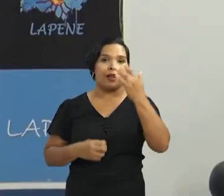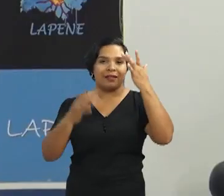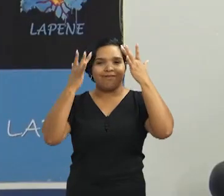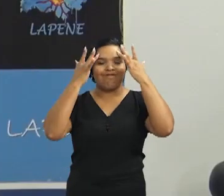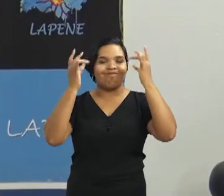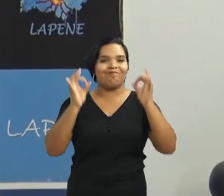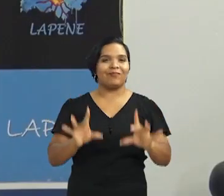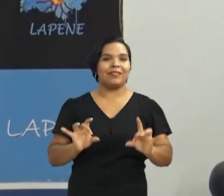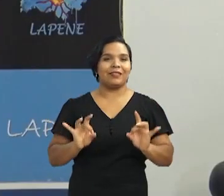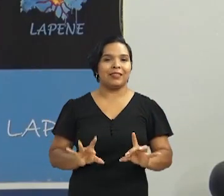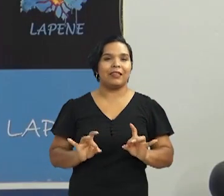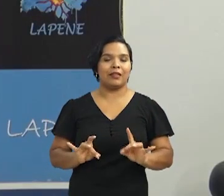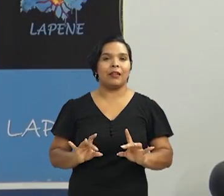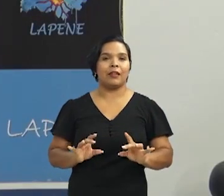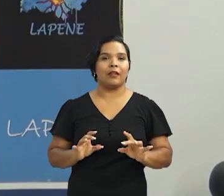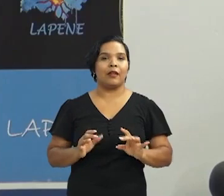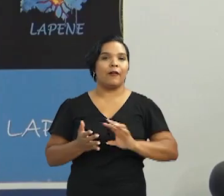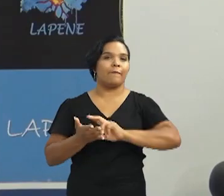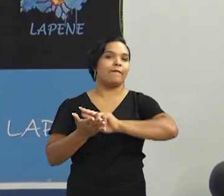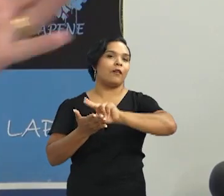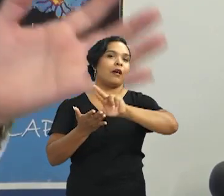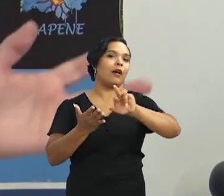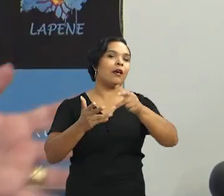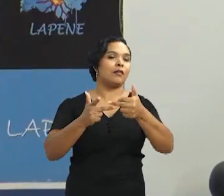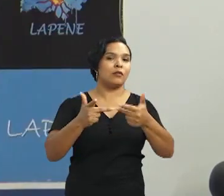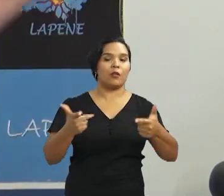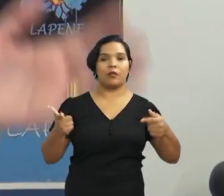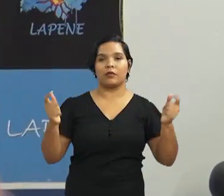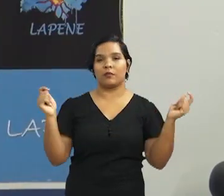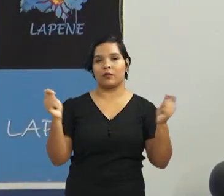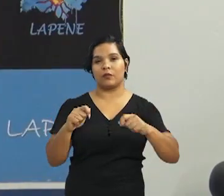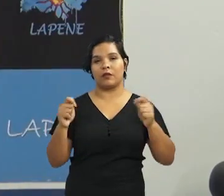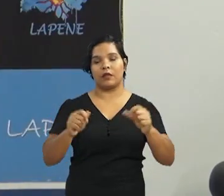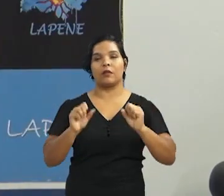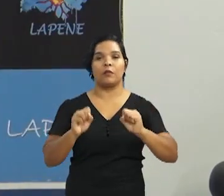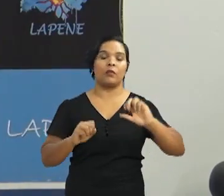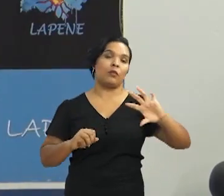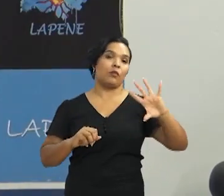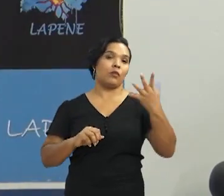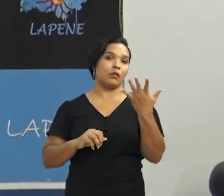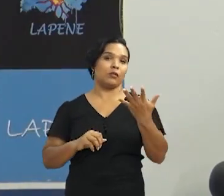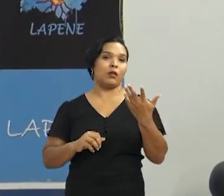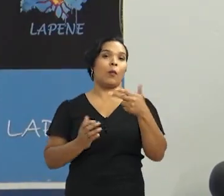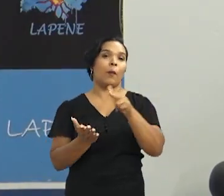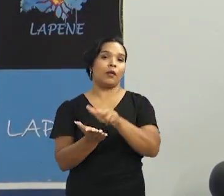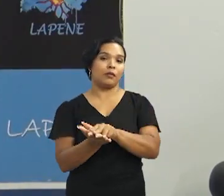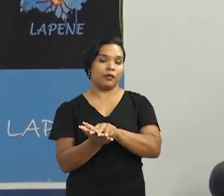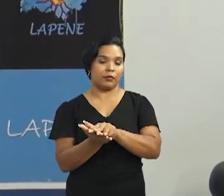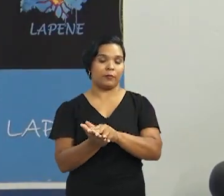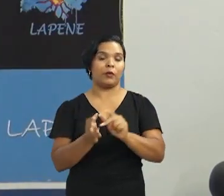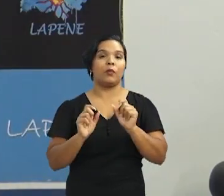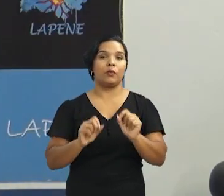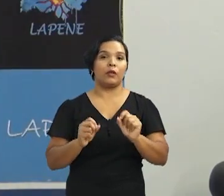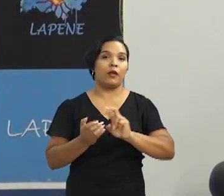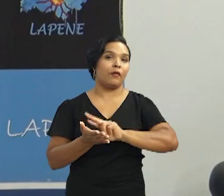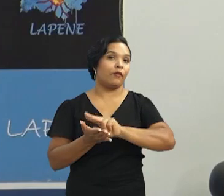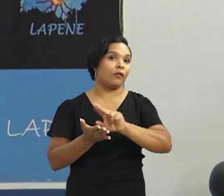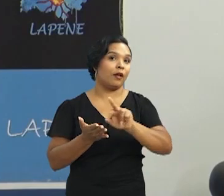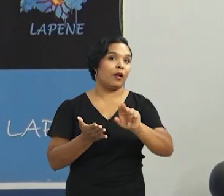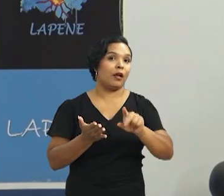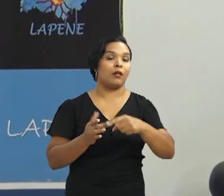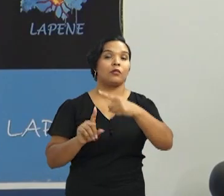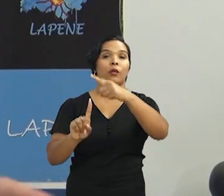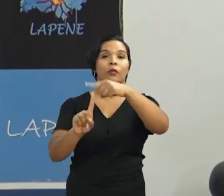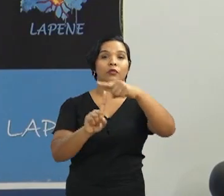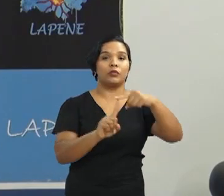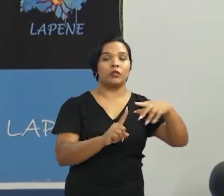Falar de enxaqueca é falar de uma gama infinita de possibilidades daquilo que pode estar acontecendo com os pacientes, né?